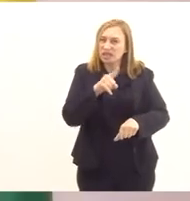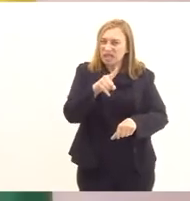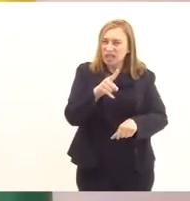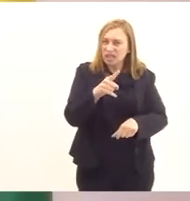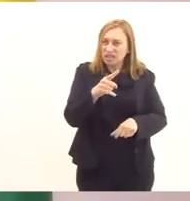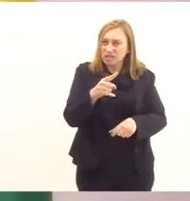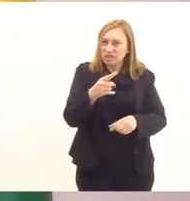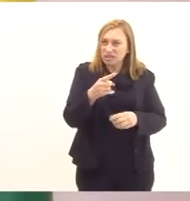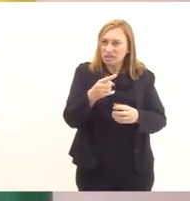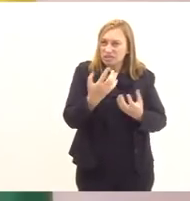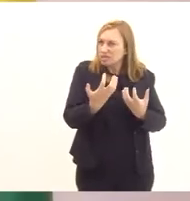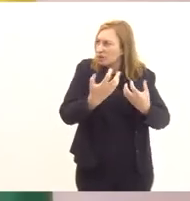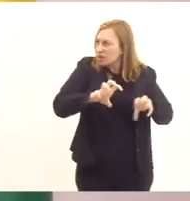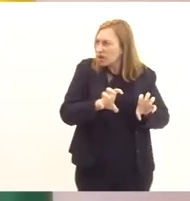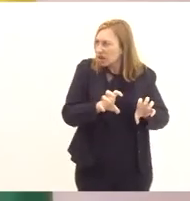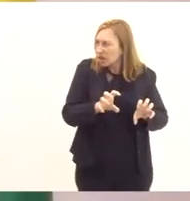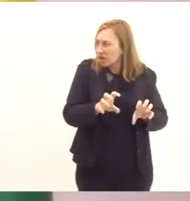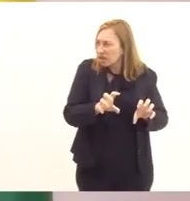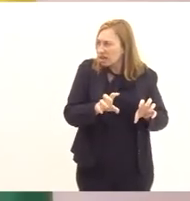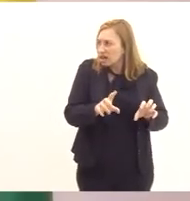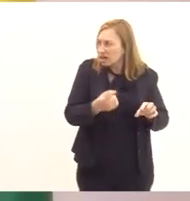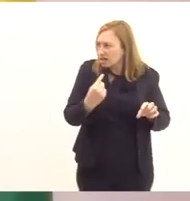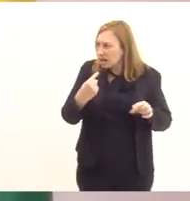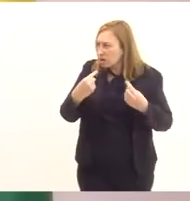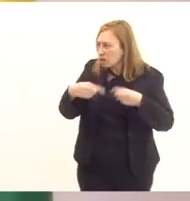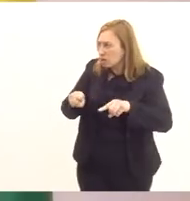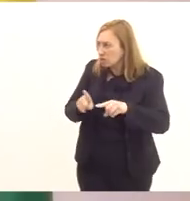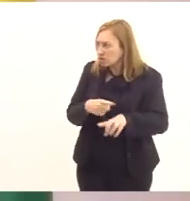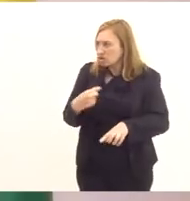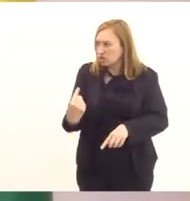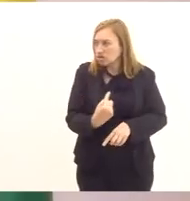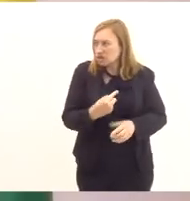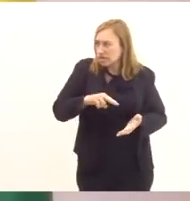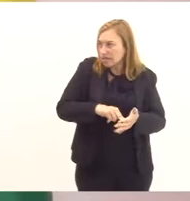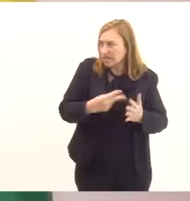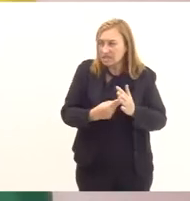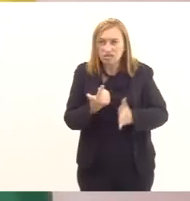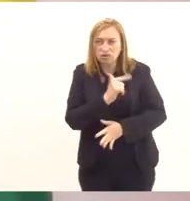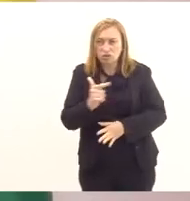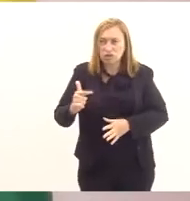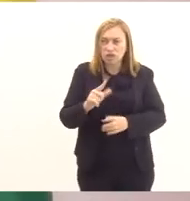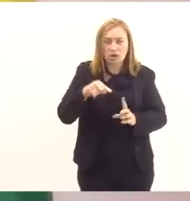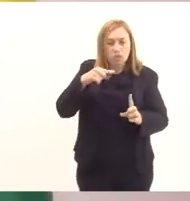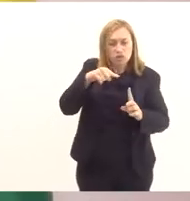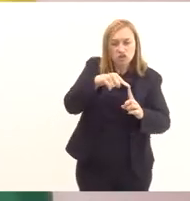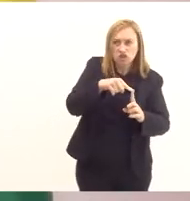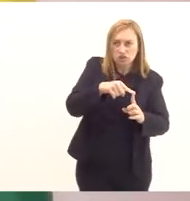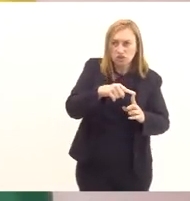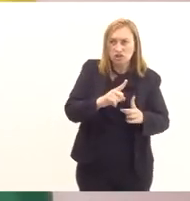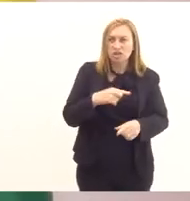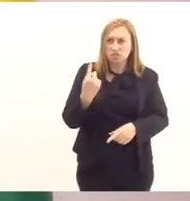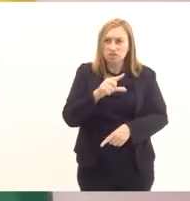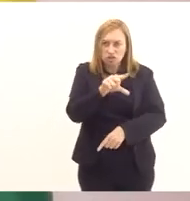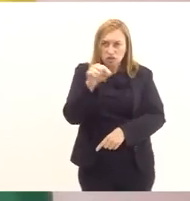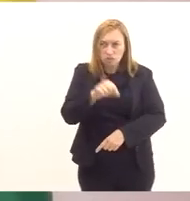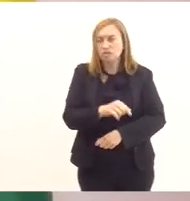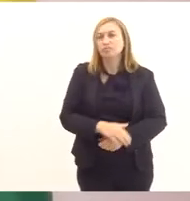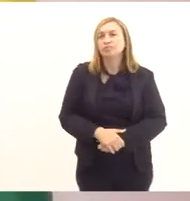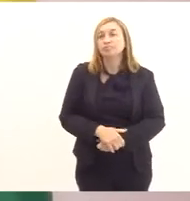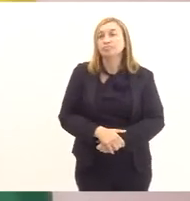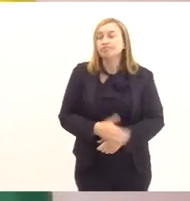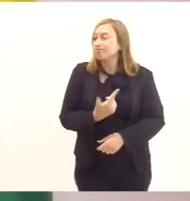ele recusa é uma afronta aí não tem mais interpretação uma afronta objetiva o som